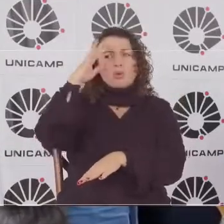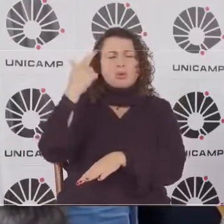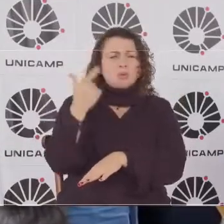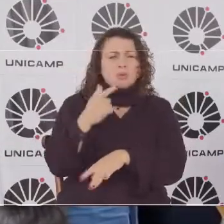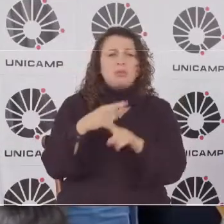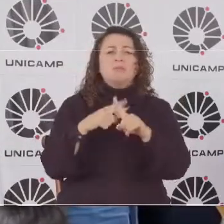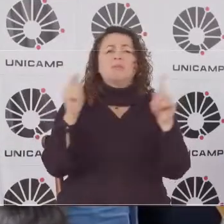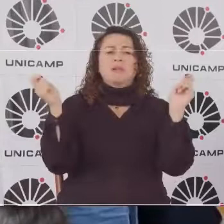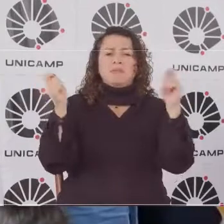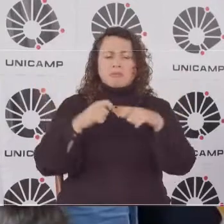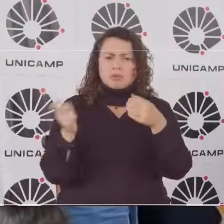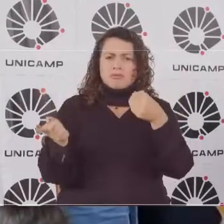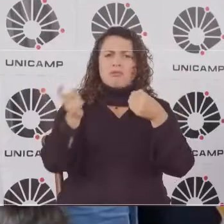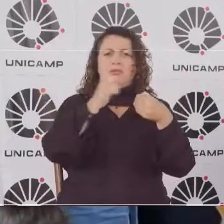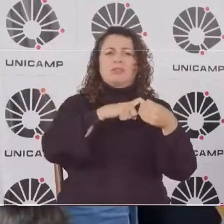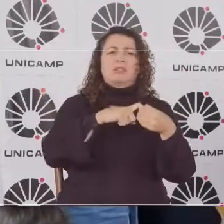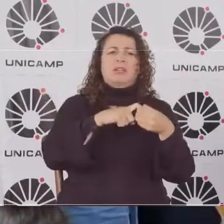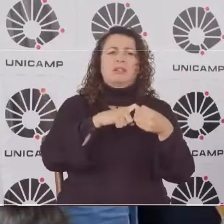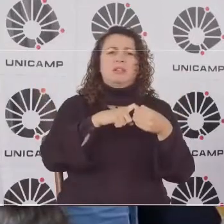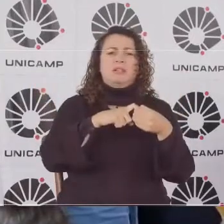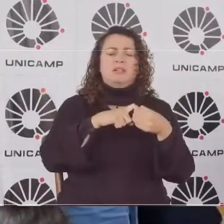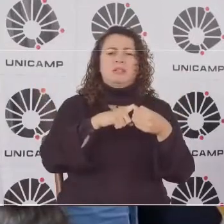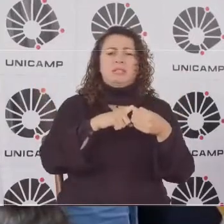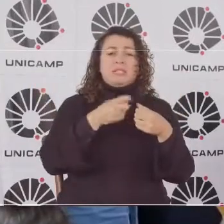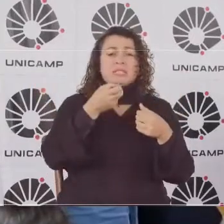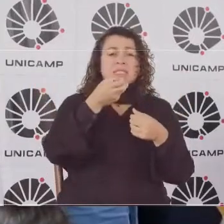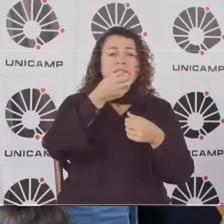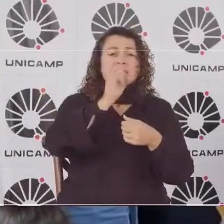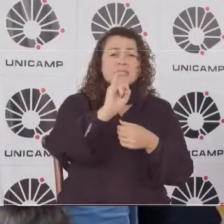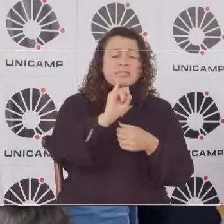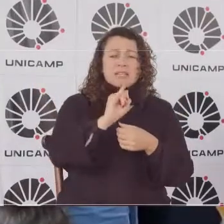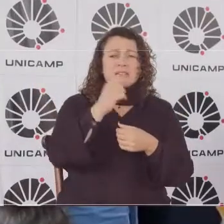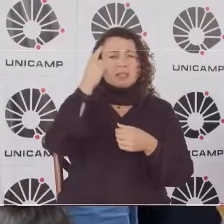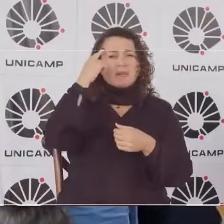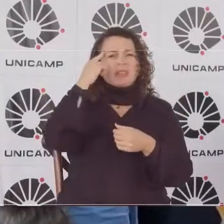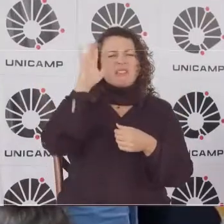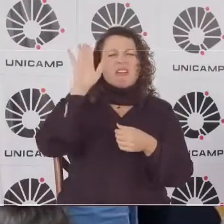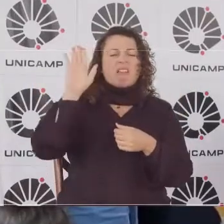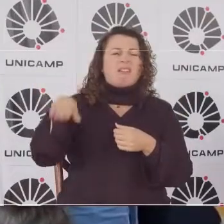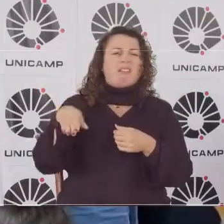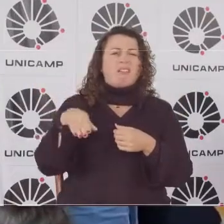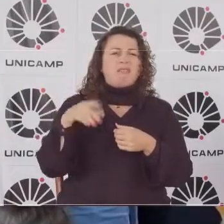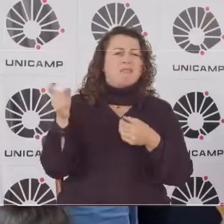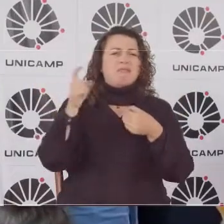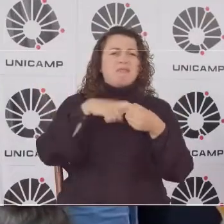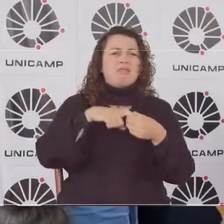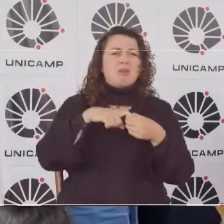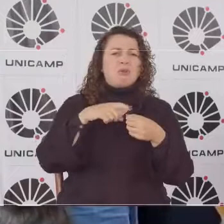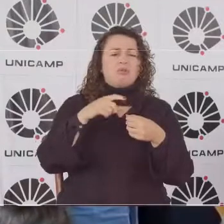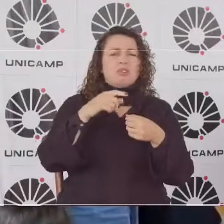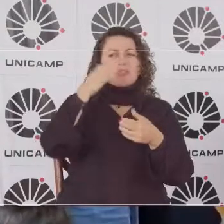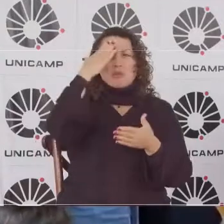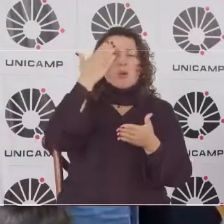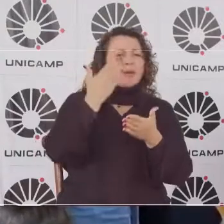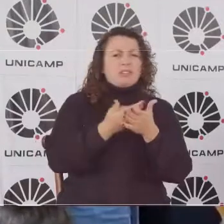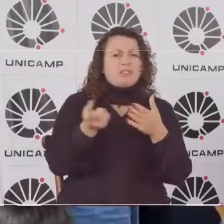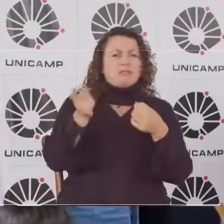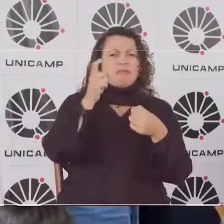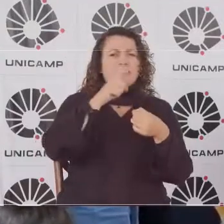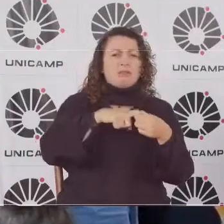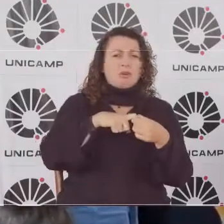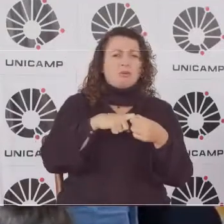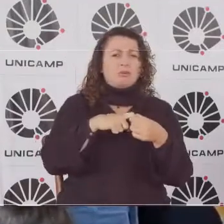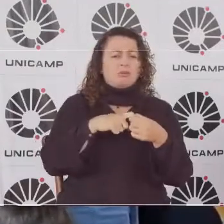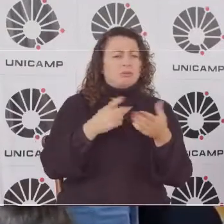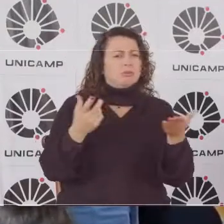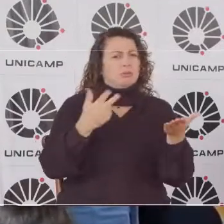teoria creio que seria uma falta total de senso político se acreditássemos por